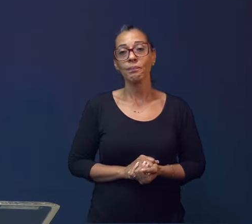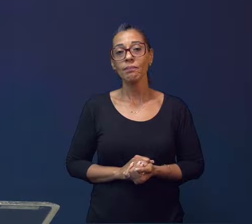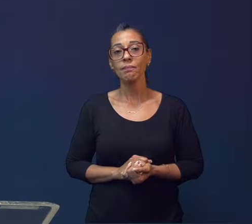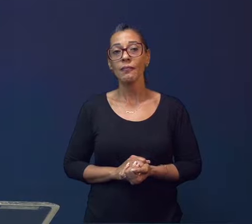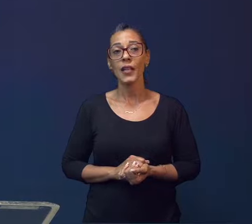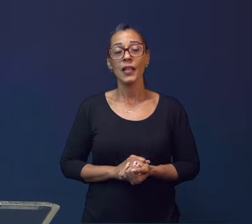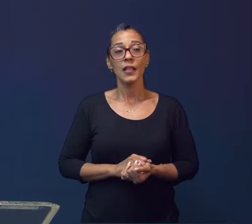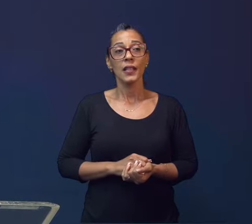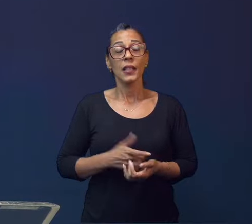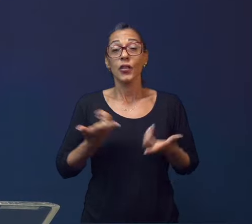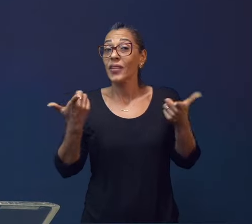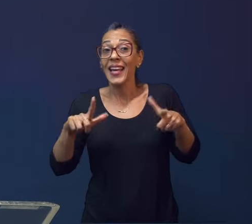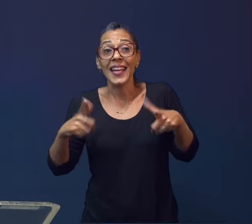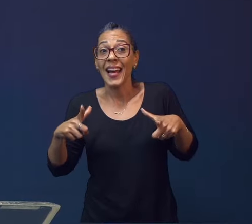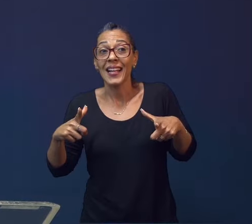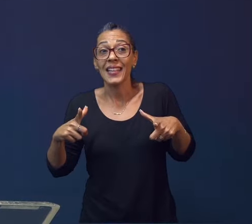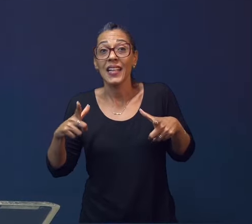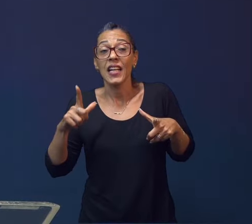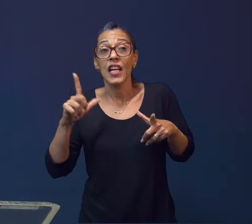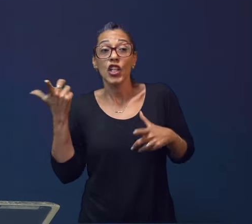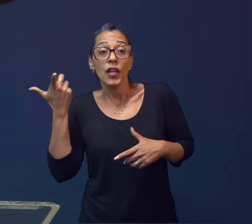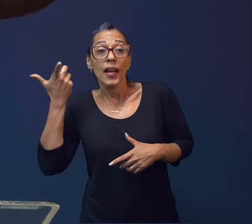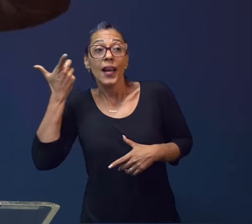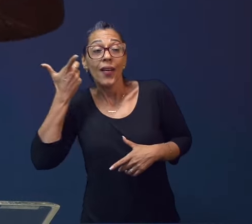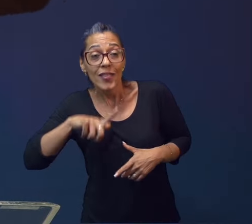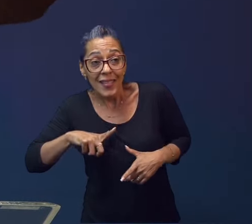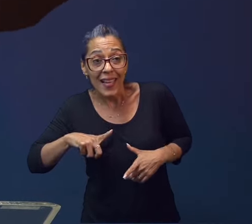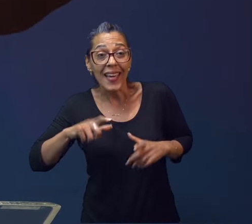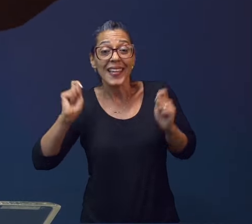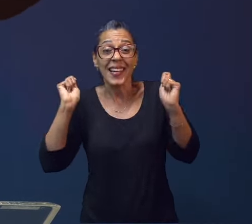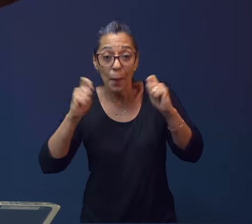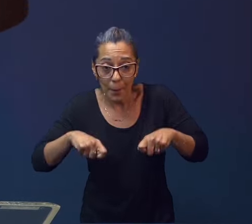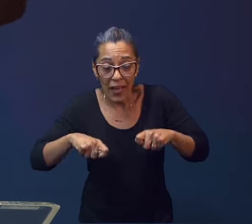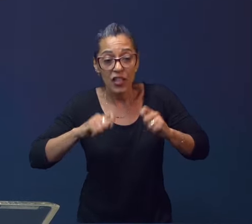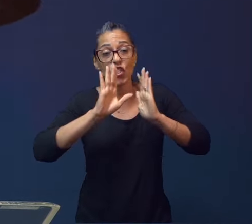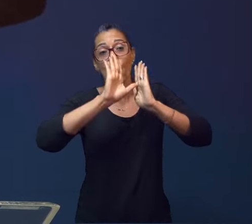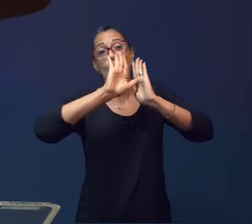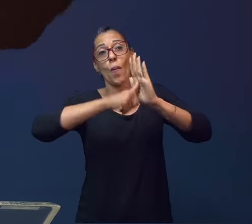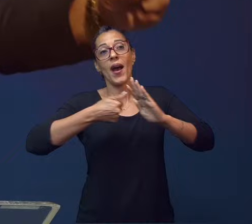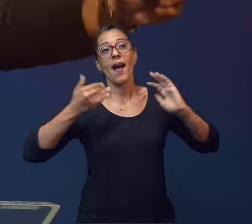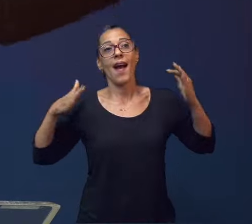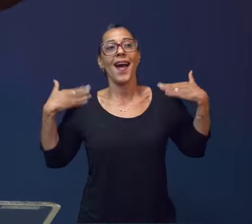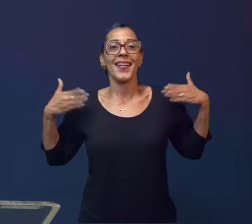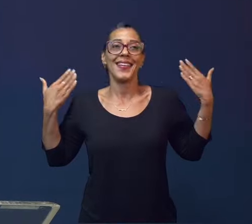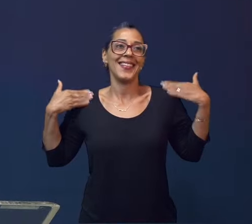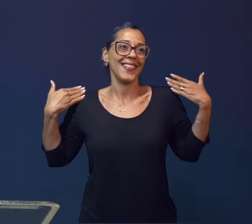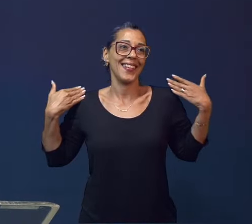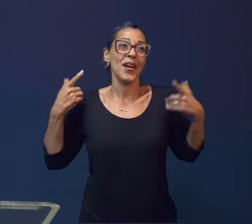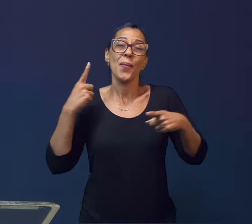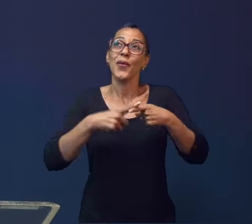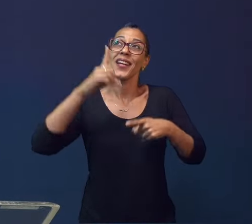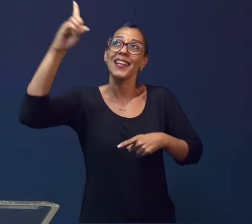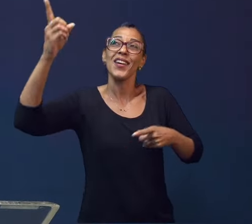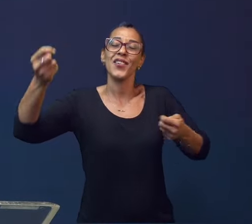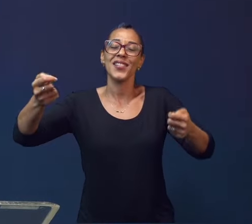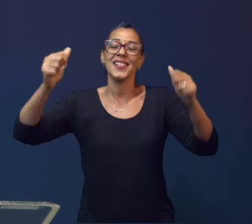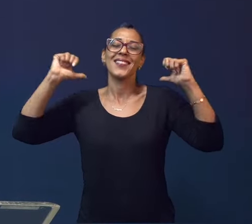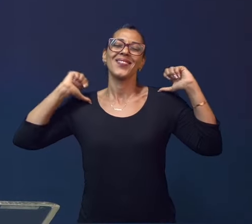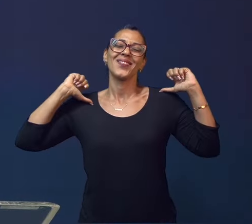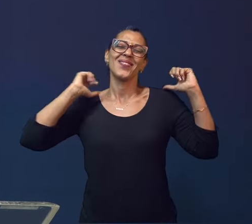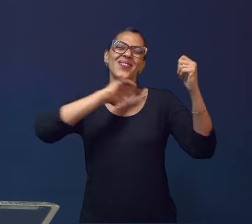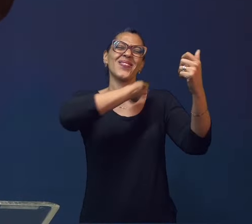a alegria de te adorar a alegria de te louvar e por isso nós declaramos Só o